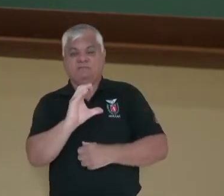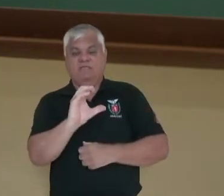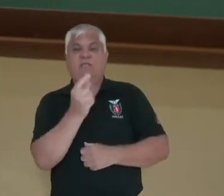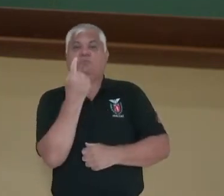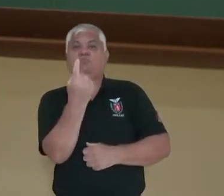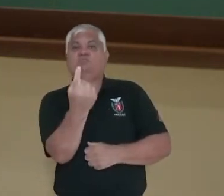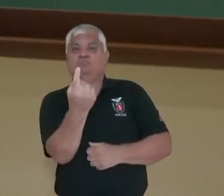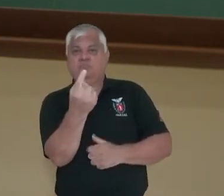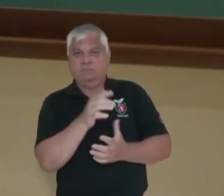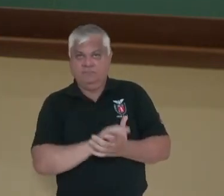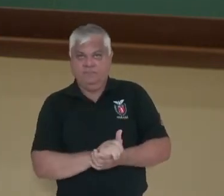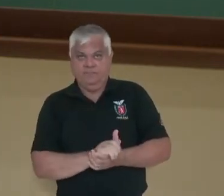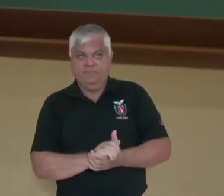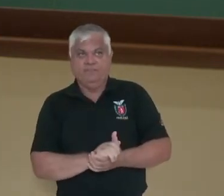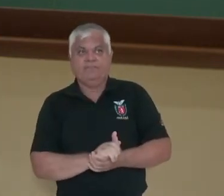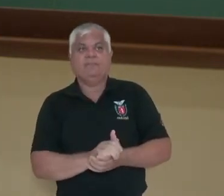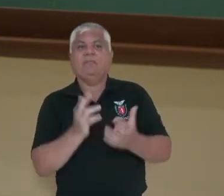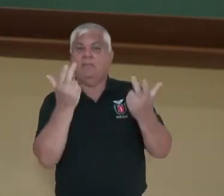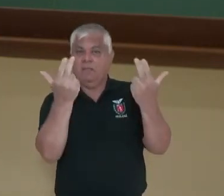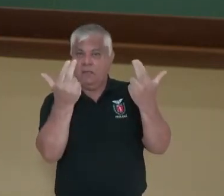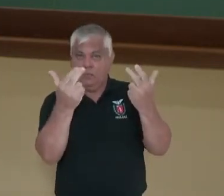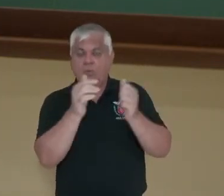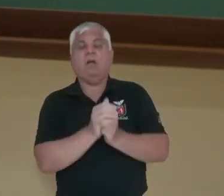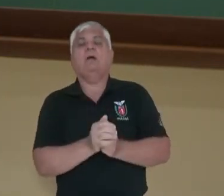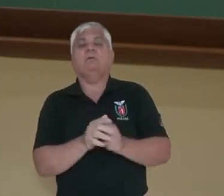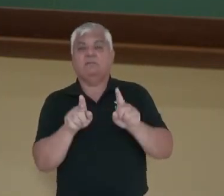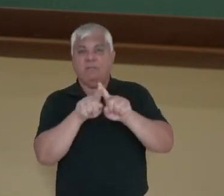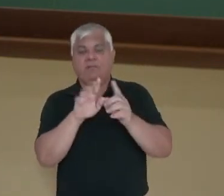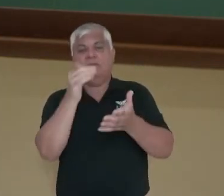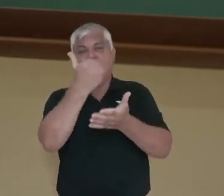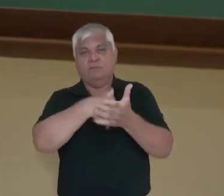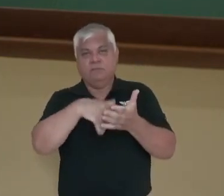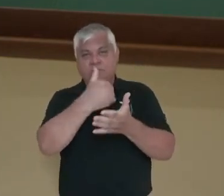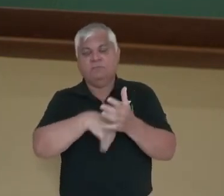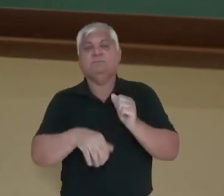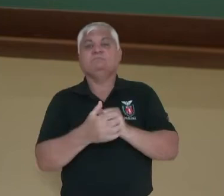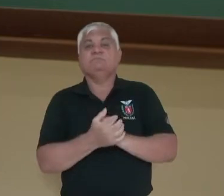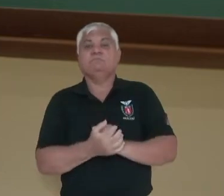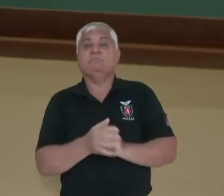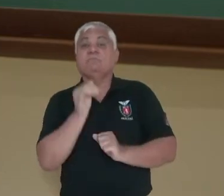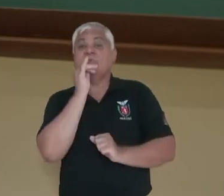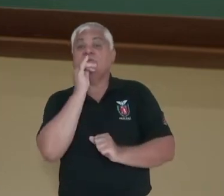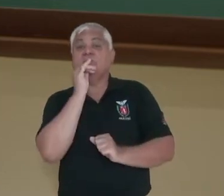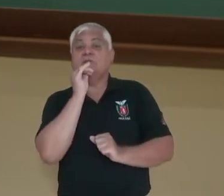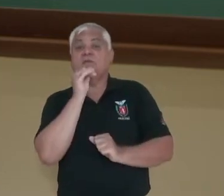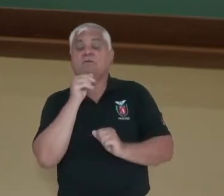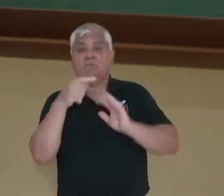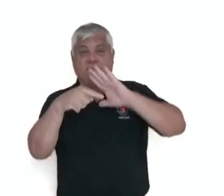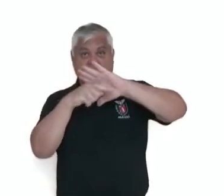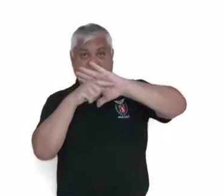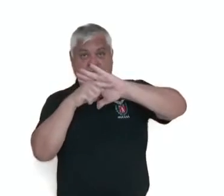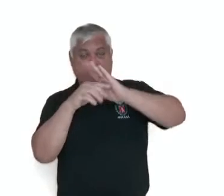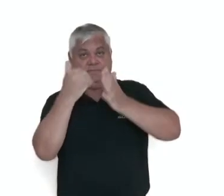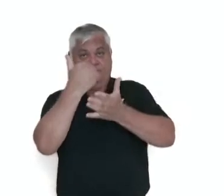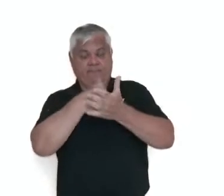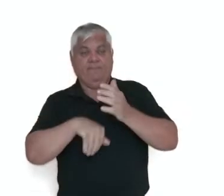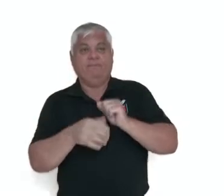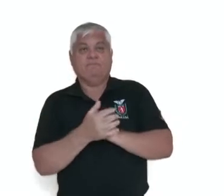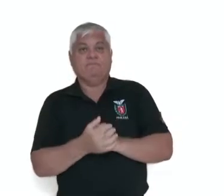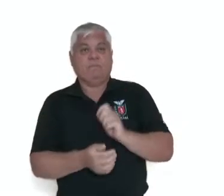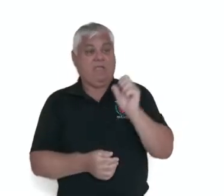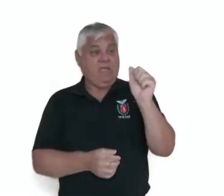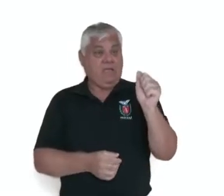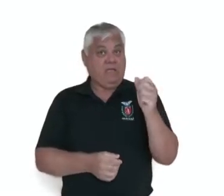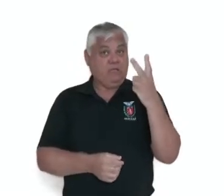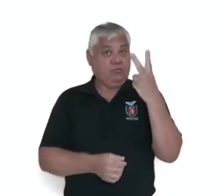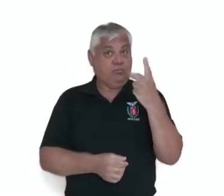da matriz resultante. Mesma coisa para a subtração, pessoal. Ó, se eu vou subtrair o elemento